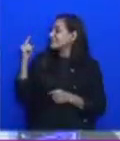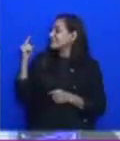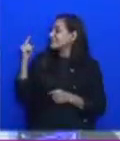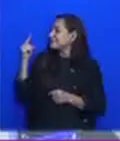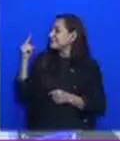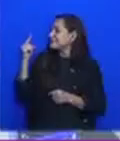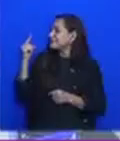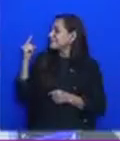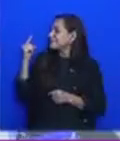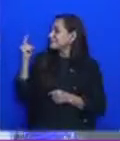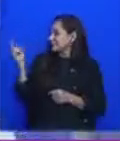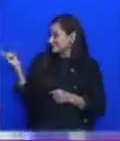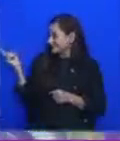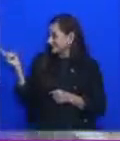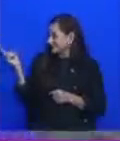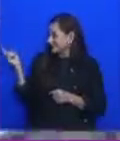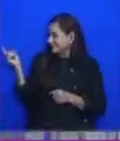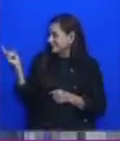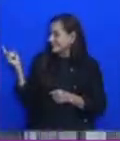Valendo.